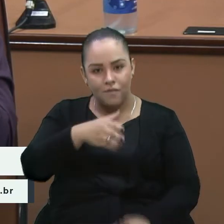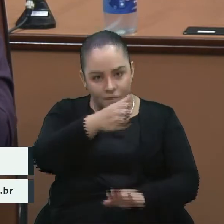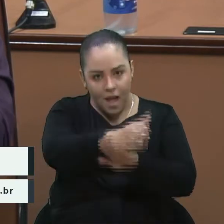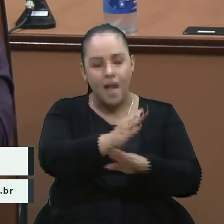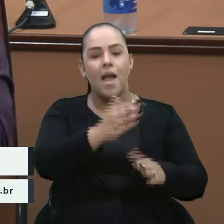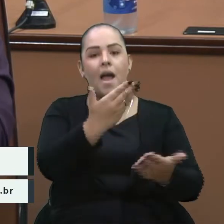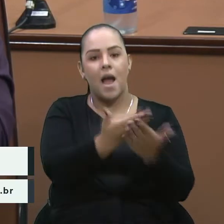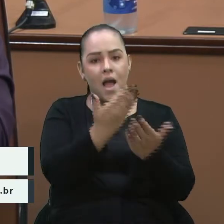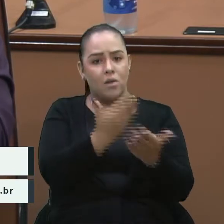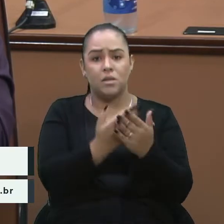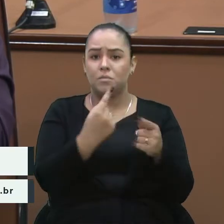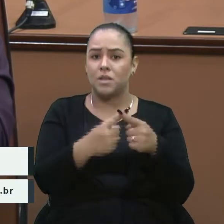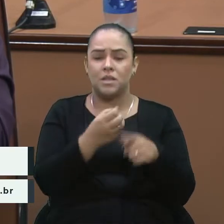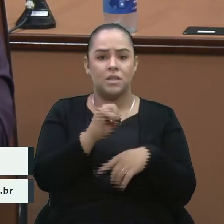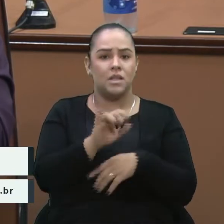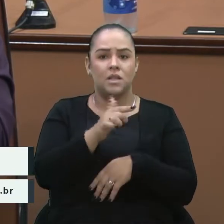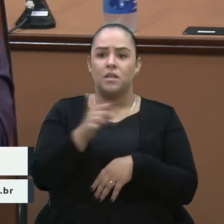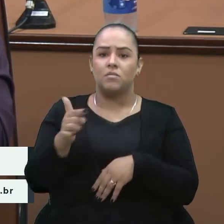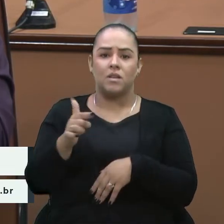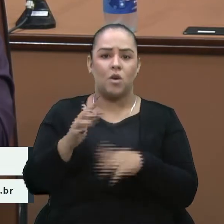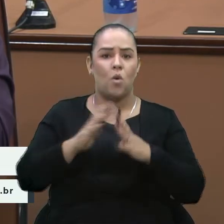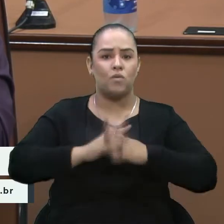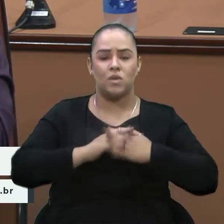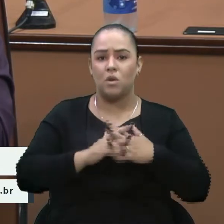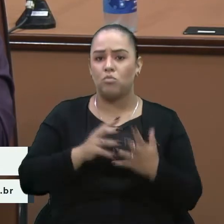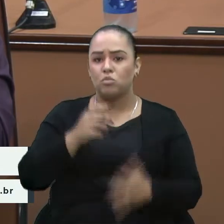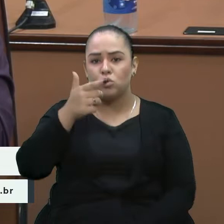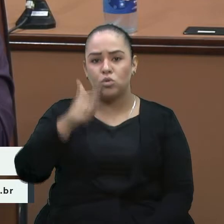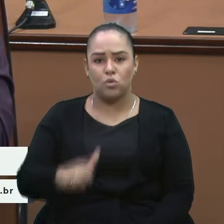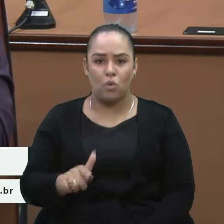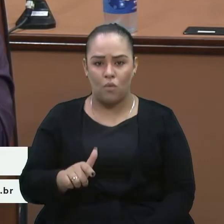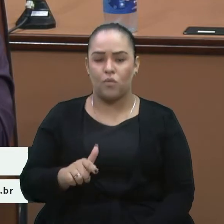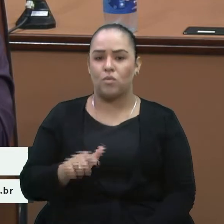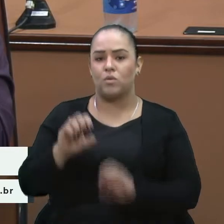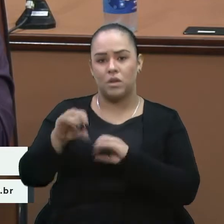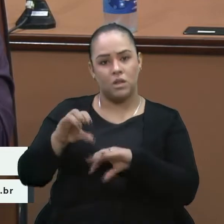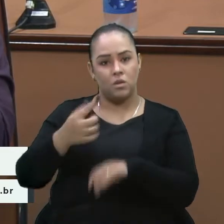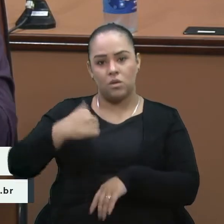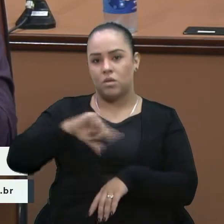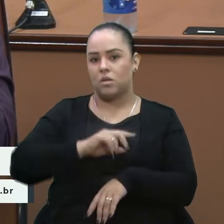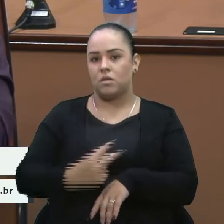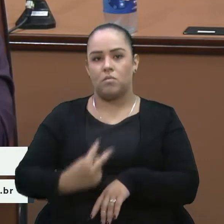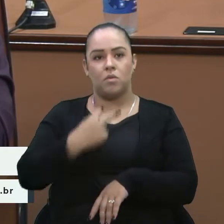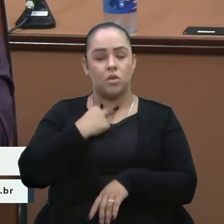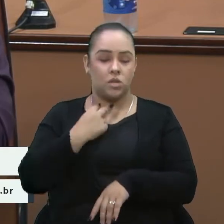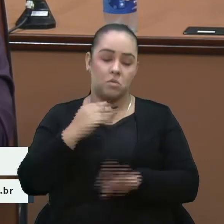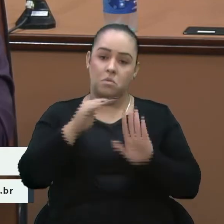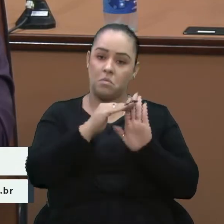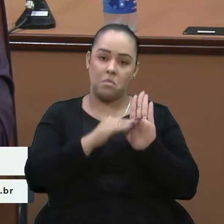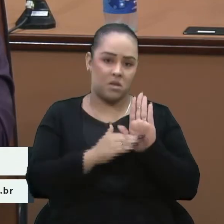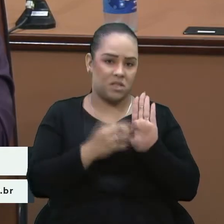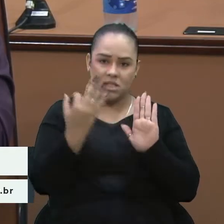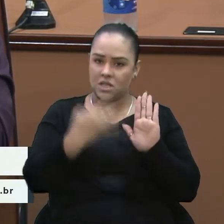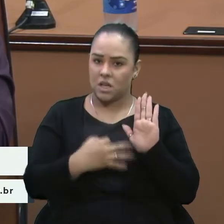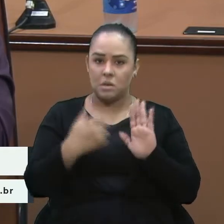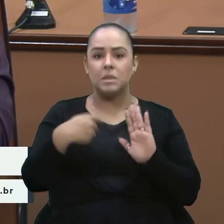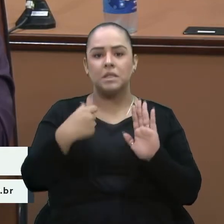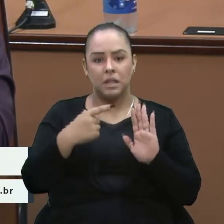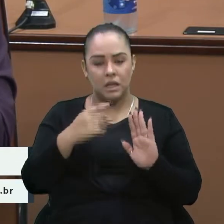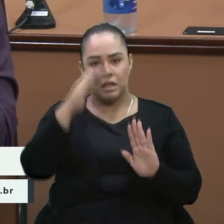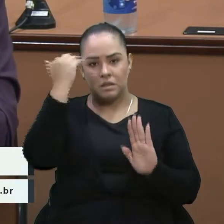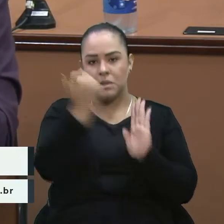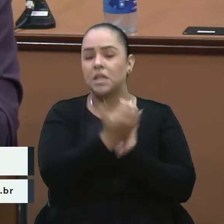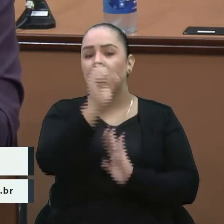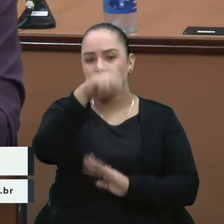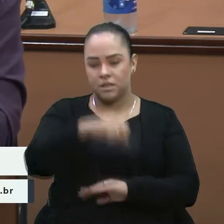senão nós vamos aterrorizar novamente a questão da educação e não podemos cair nisso. E os protocolos, eu tenho certeza que têm que ser seguidos, sim.